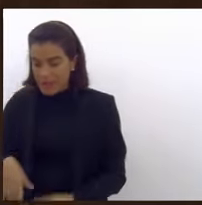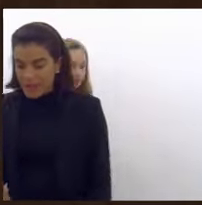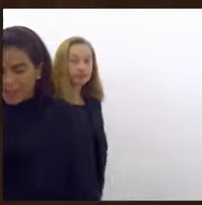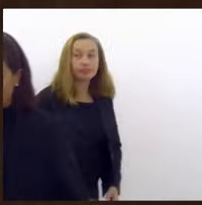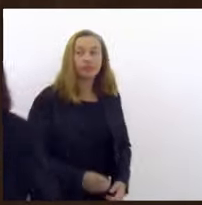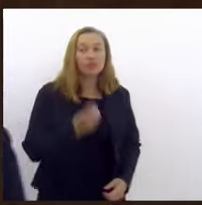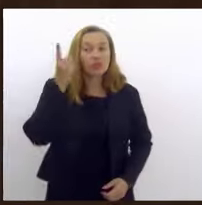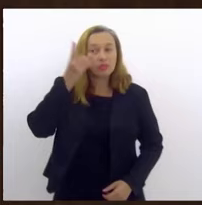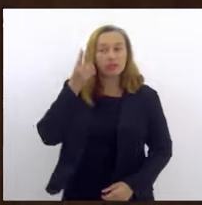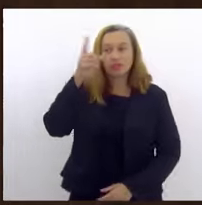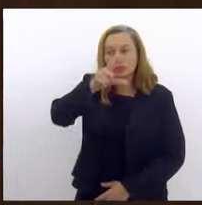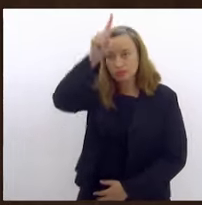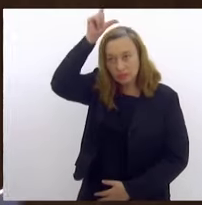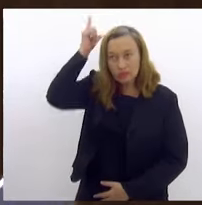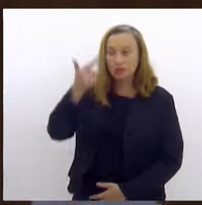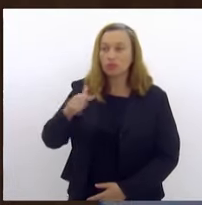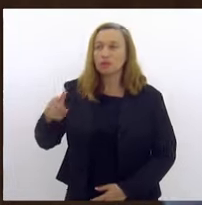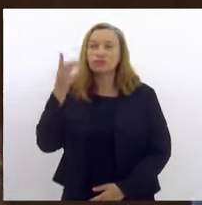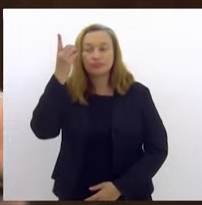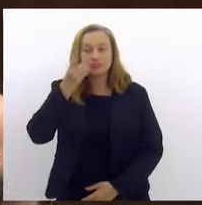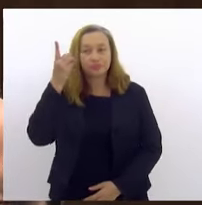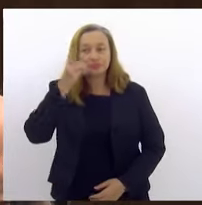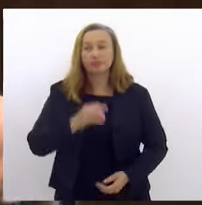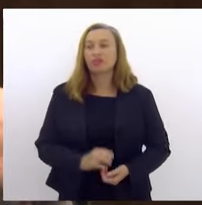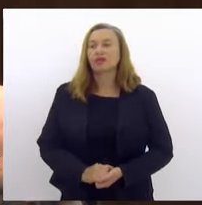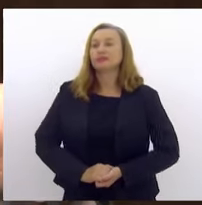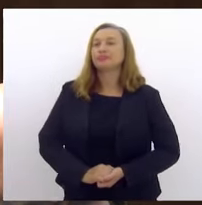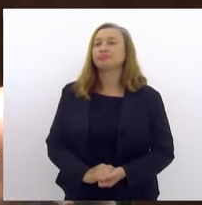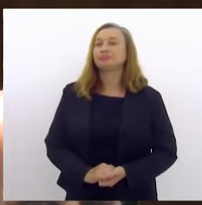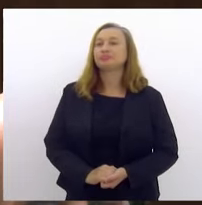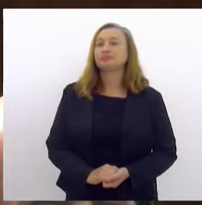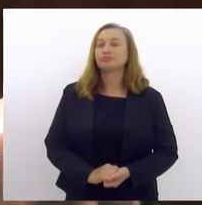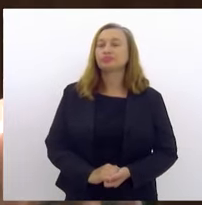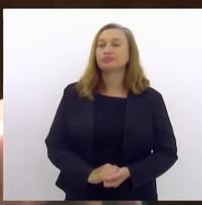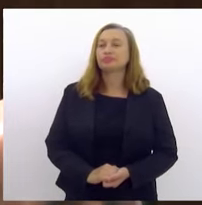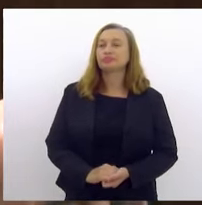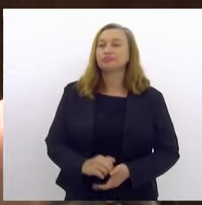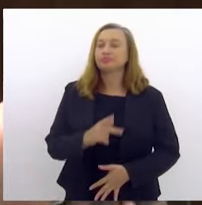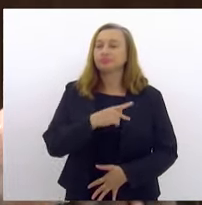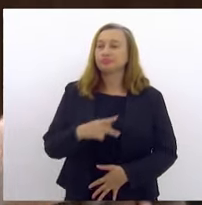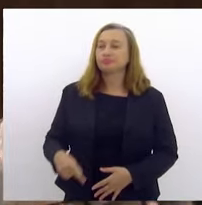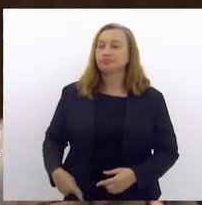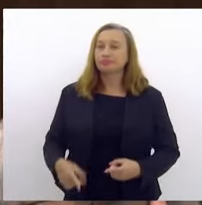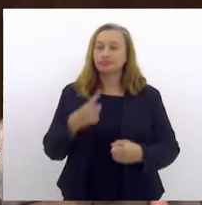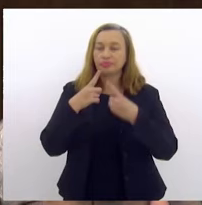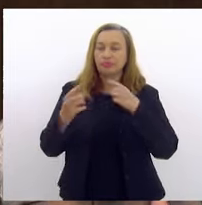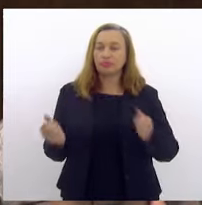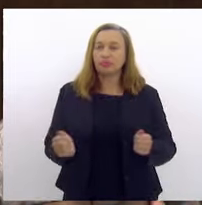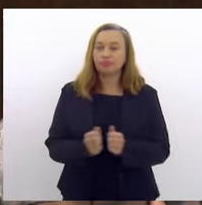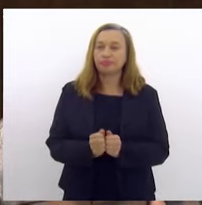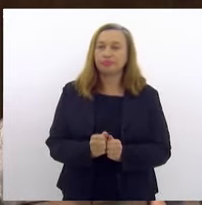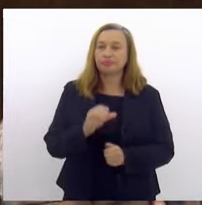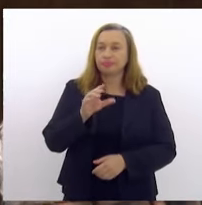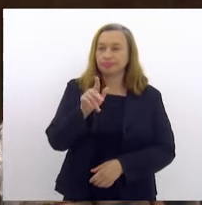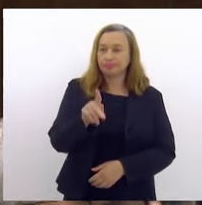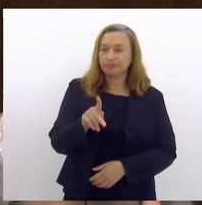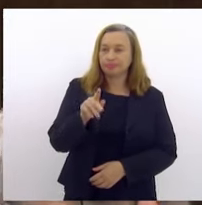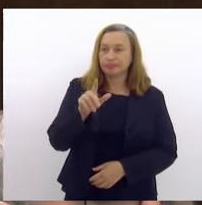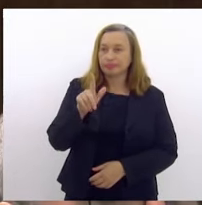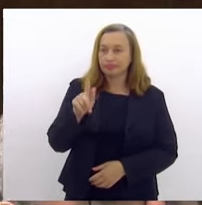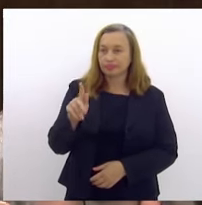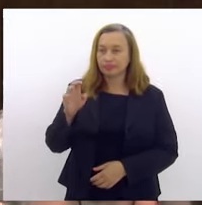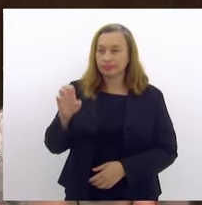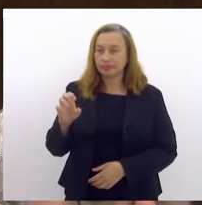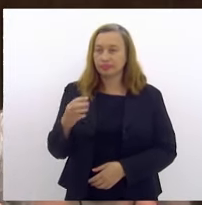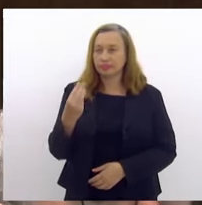deputado Luiz Paulo, outros deputados, no sentido de trazer o presidente para a discussão junto com a PGE e a representação dos